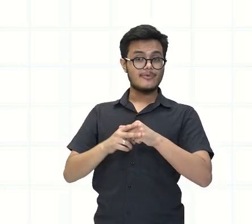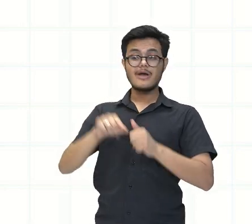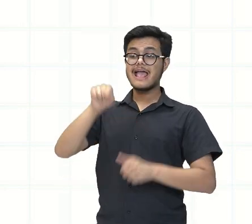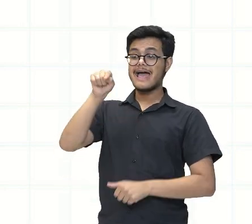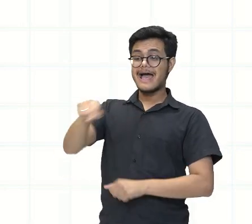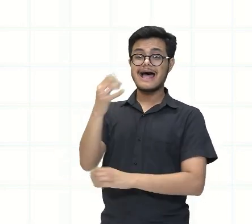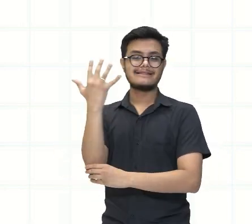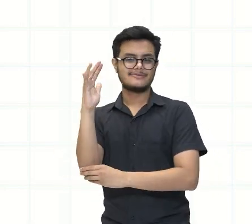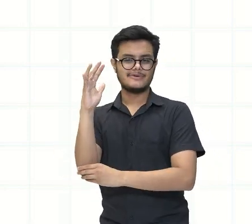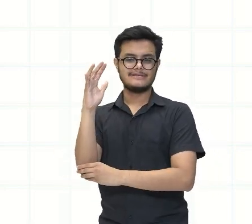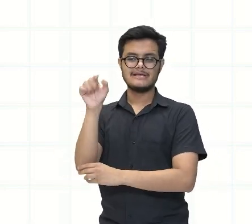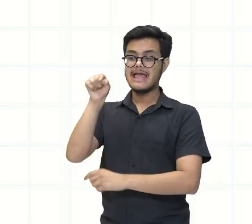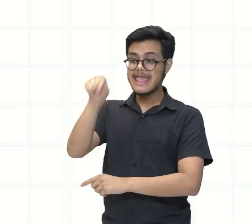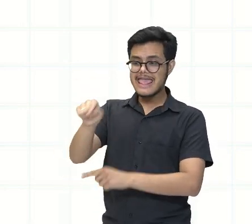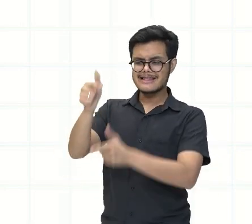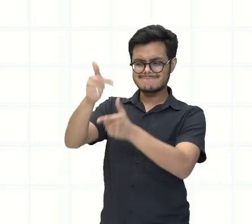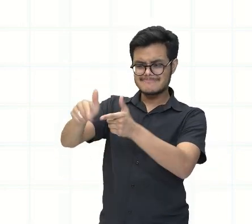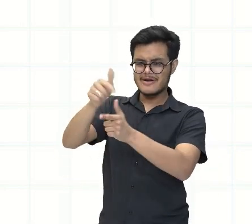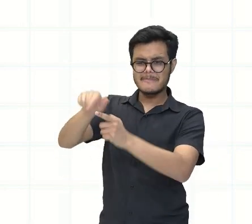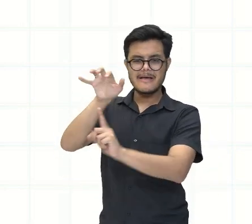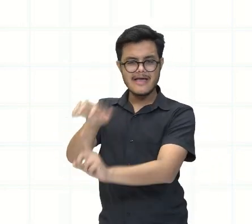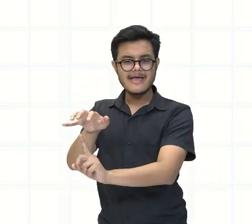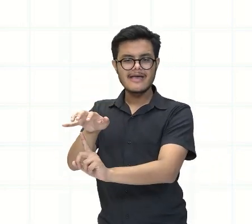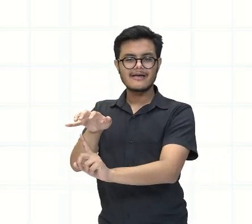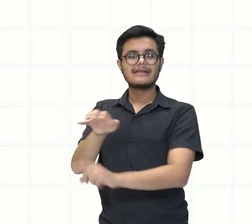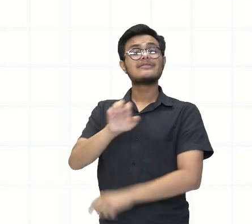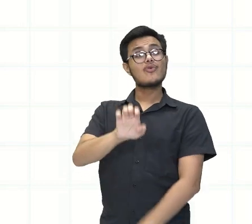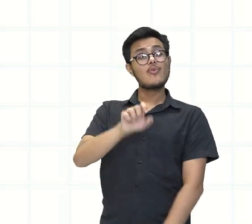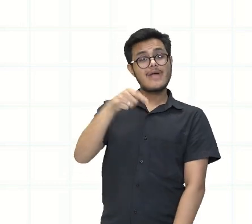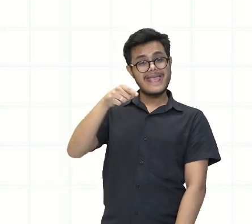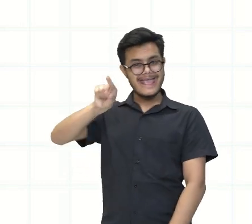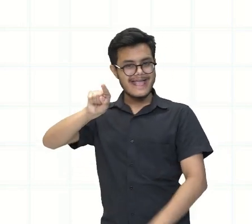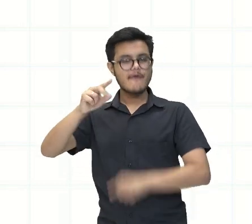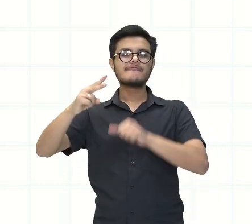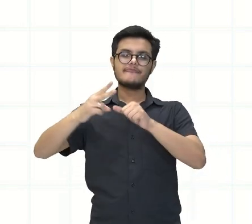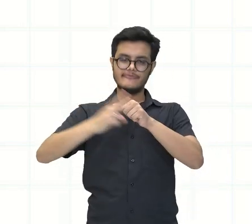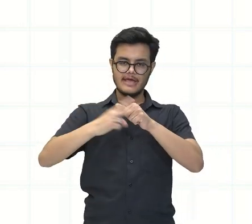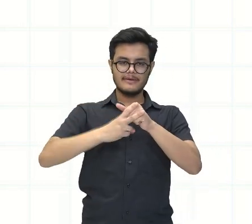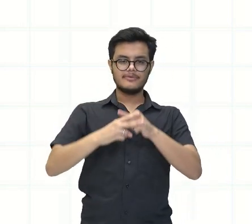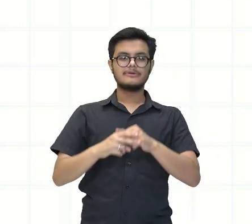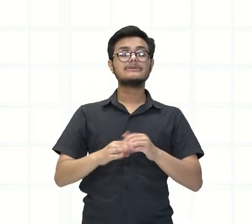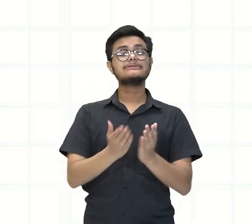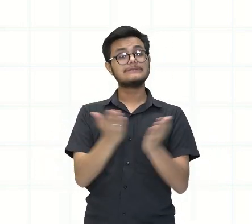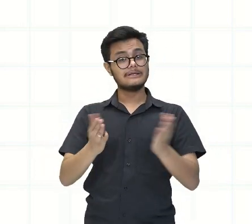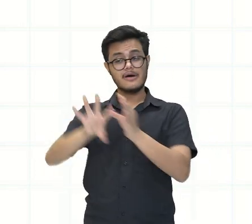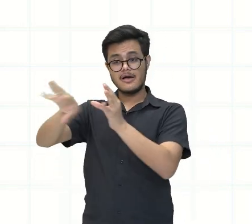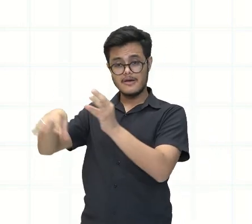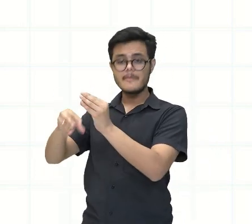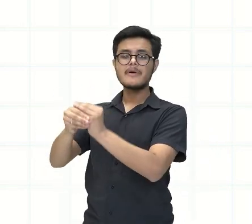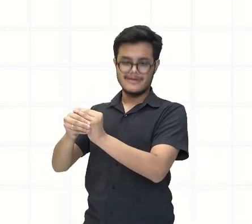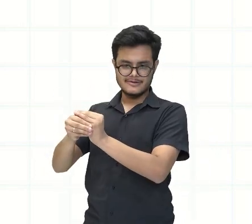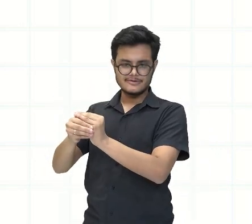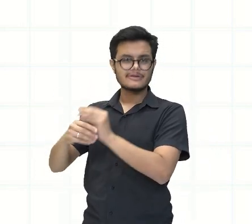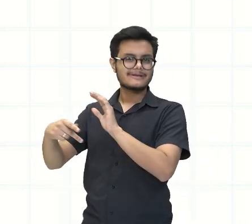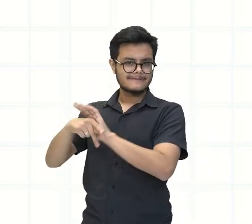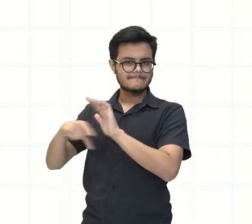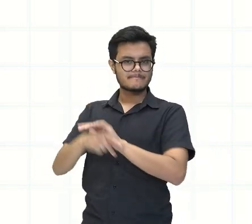este predicado, eu terei o seguinte, que o verbo em questão é essa